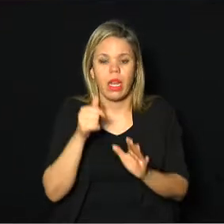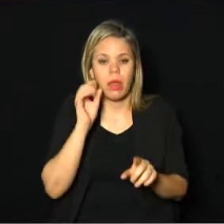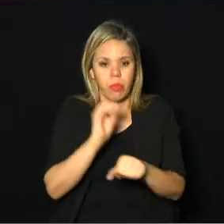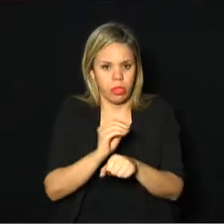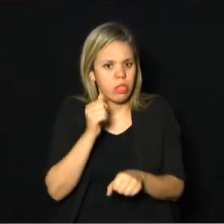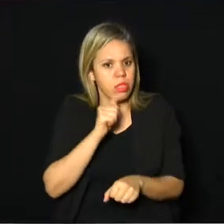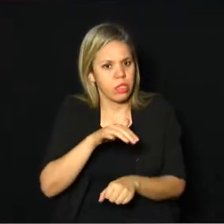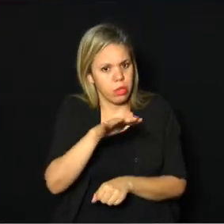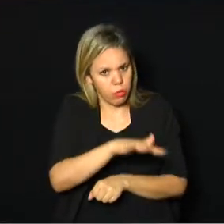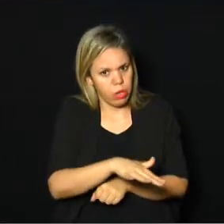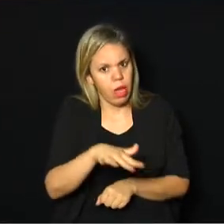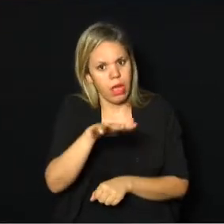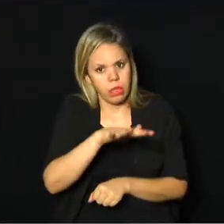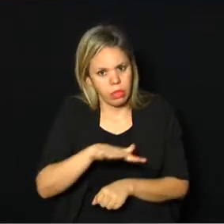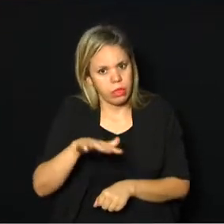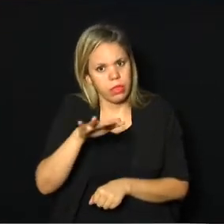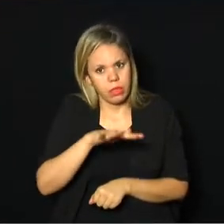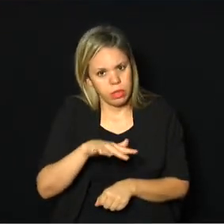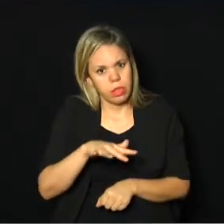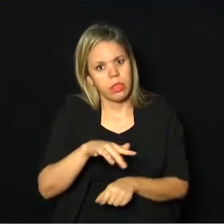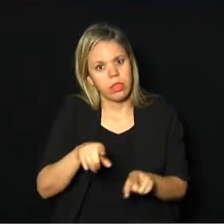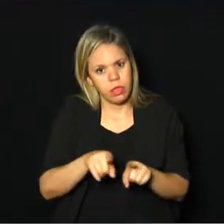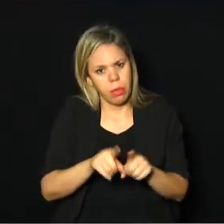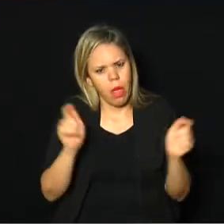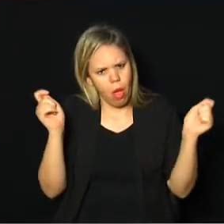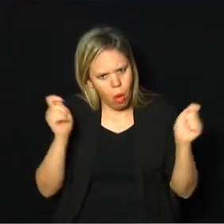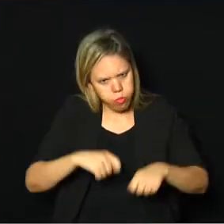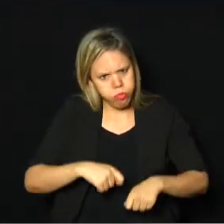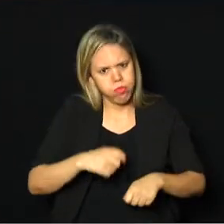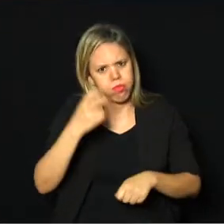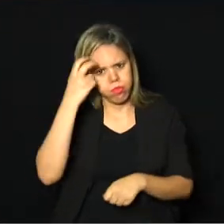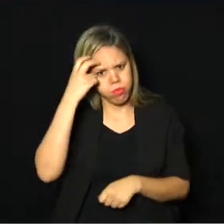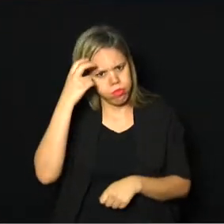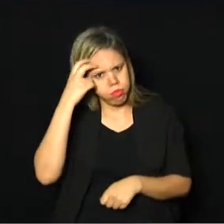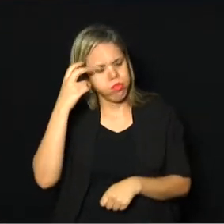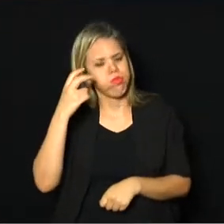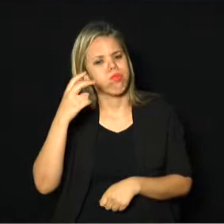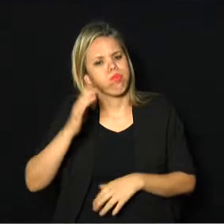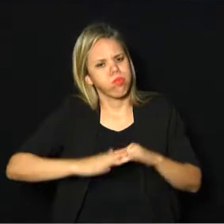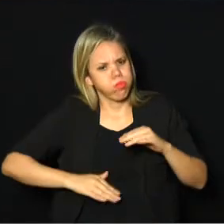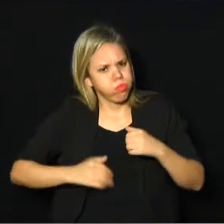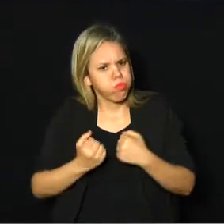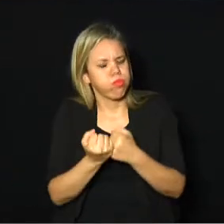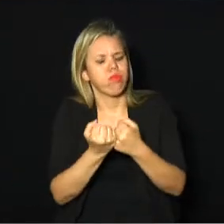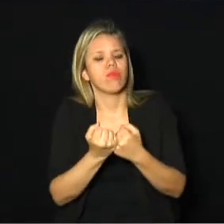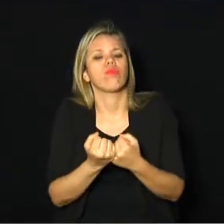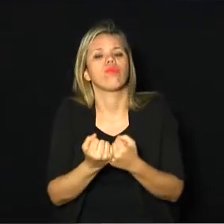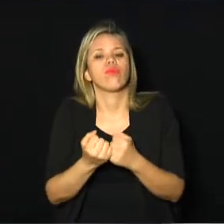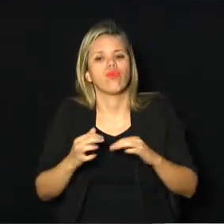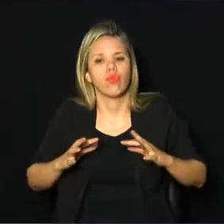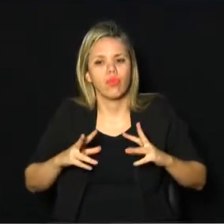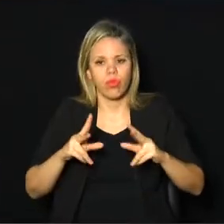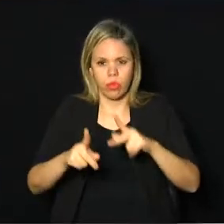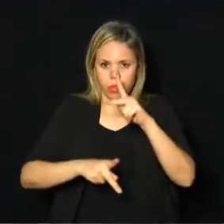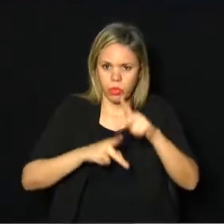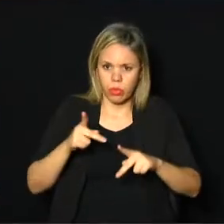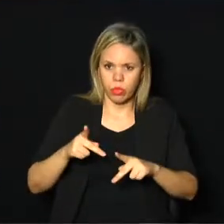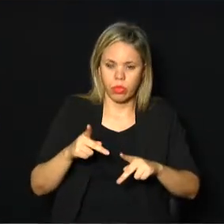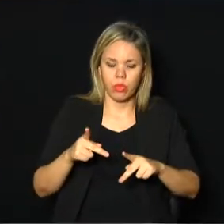ela protege as mulheres e coloca competência, né? É uma competência que todos, né, seja o